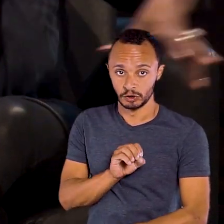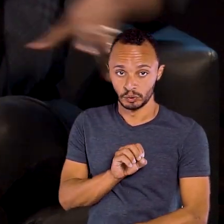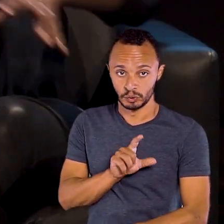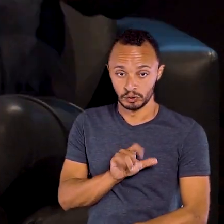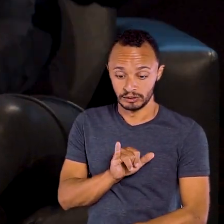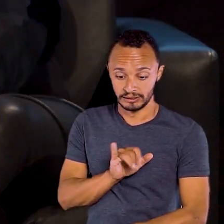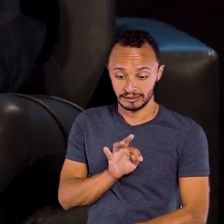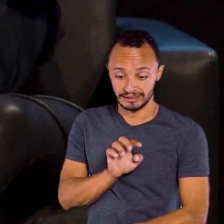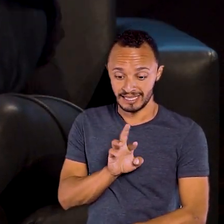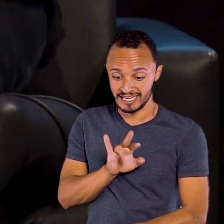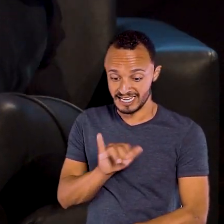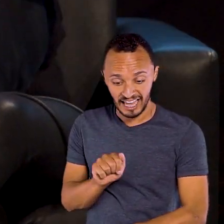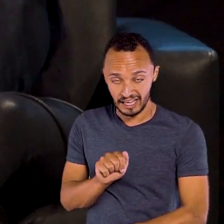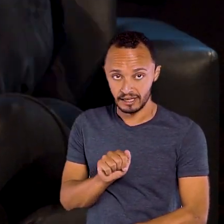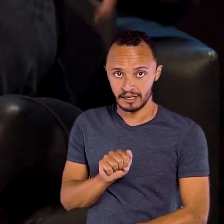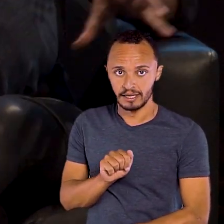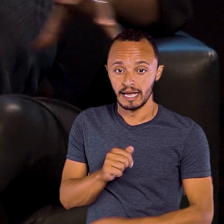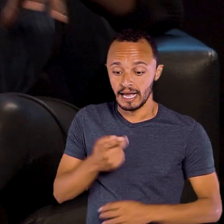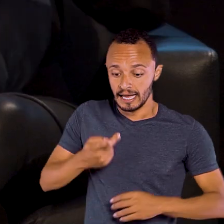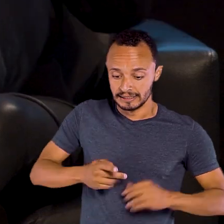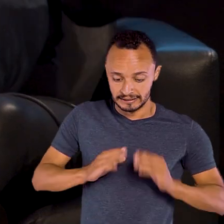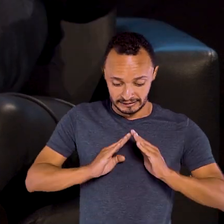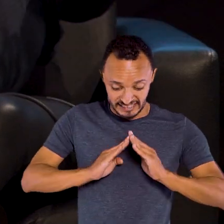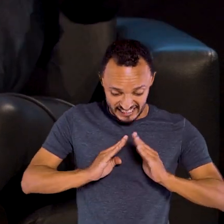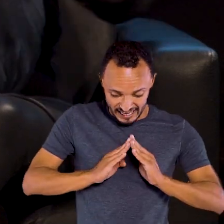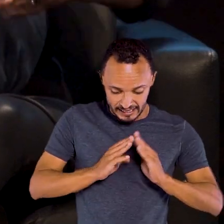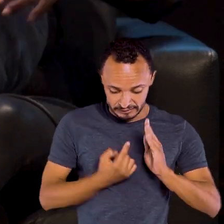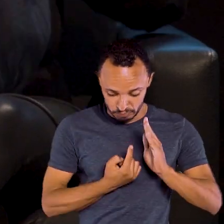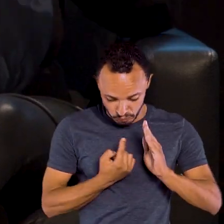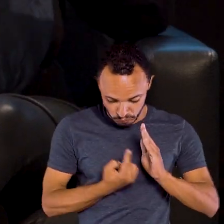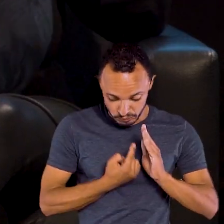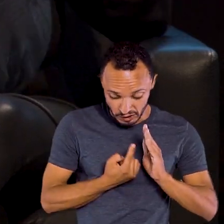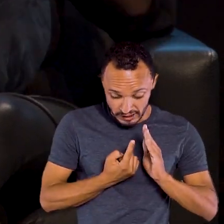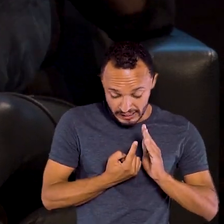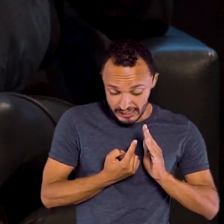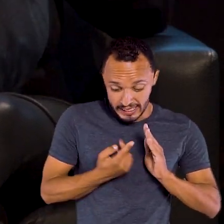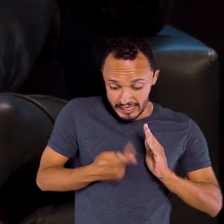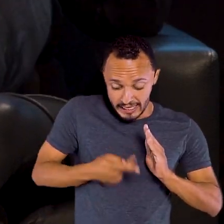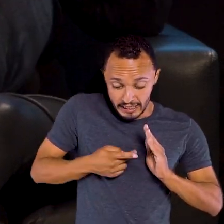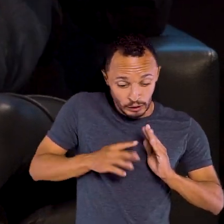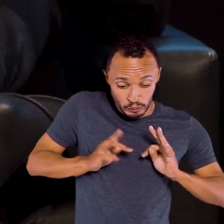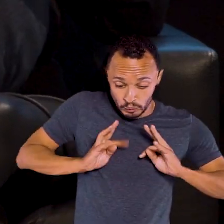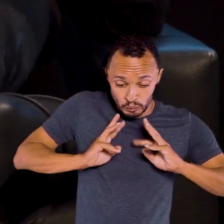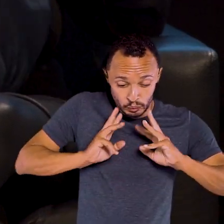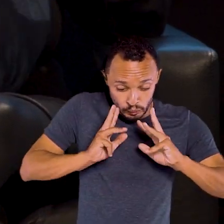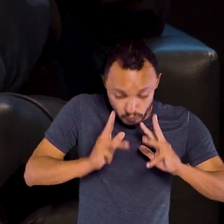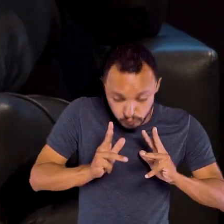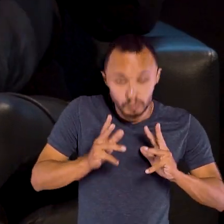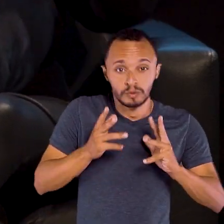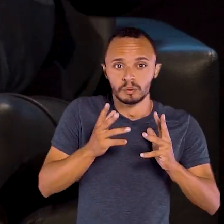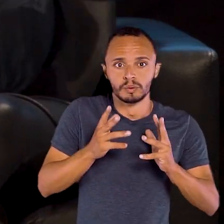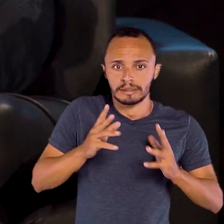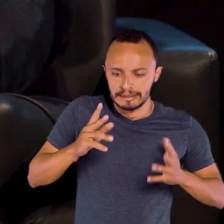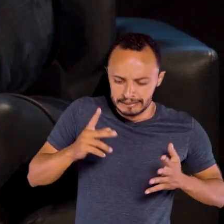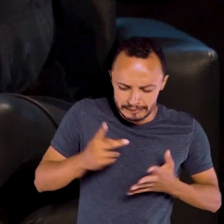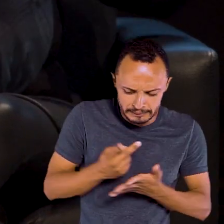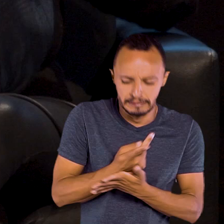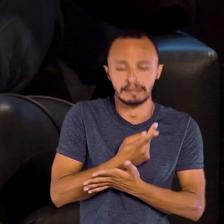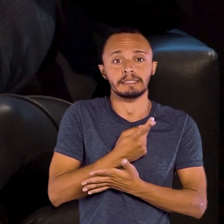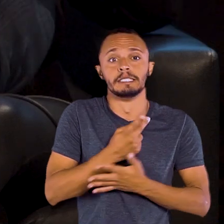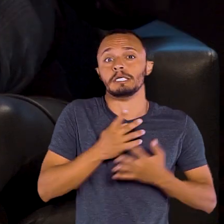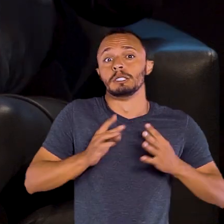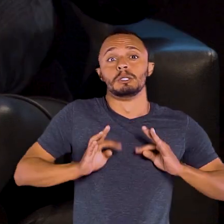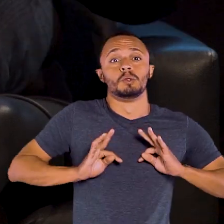saíram, tudo de ruim saiu do que a gente conserva, aquilo que eu falei lá atrás, né? Todas na